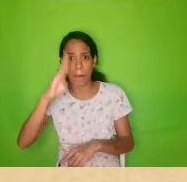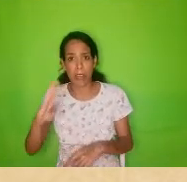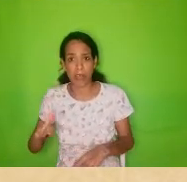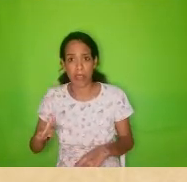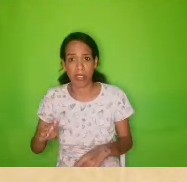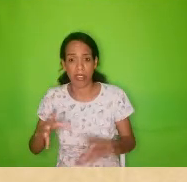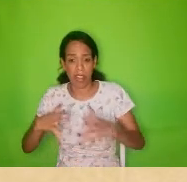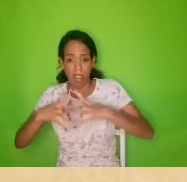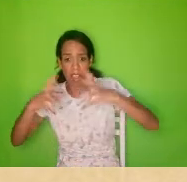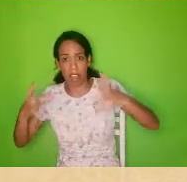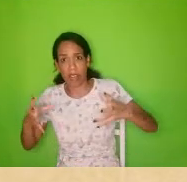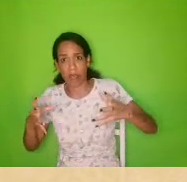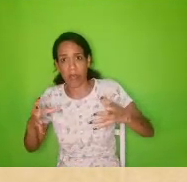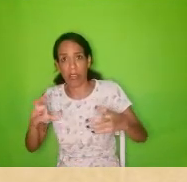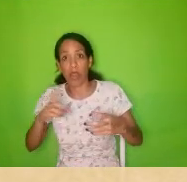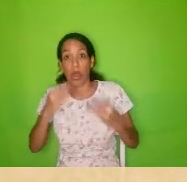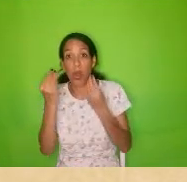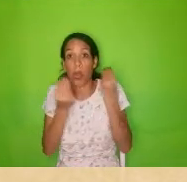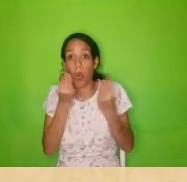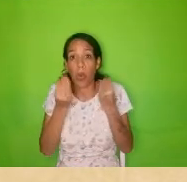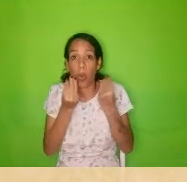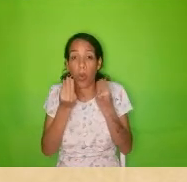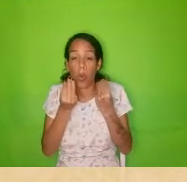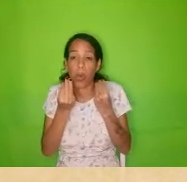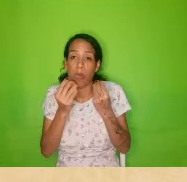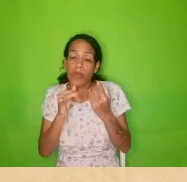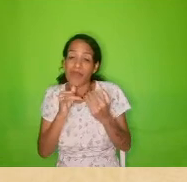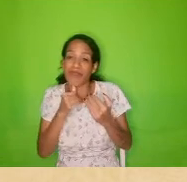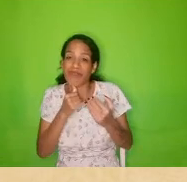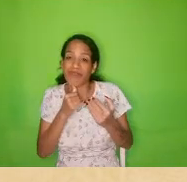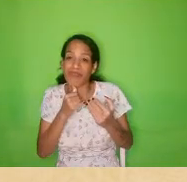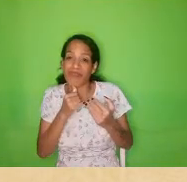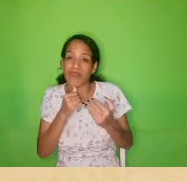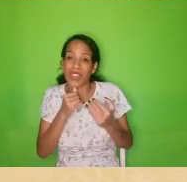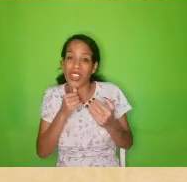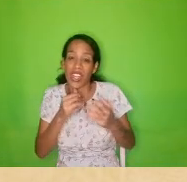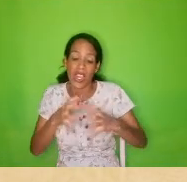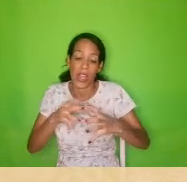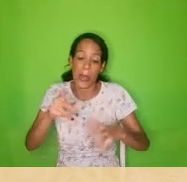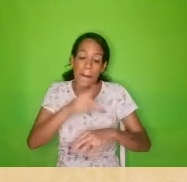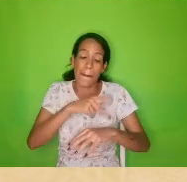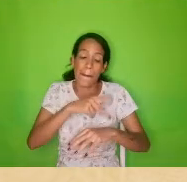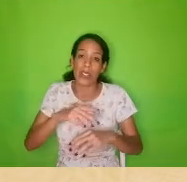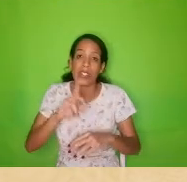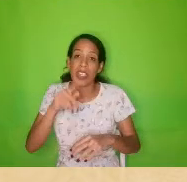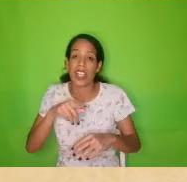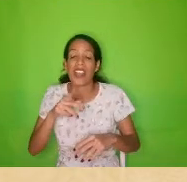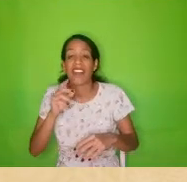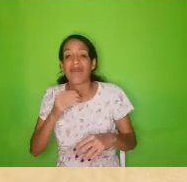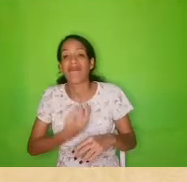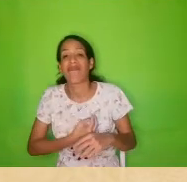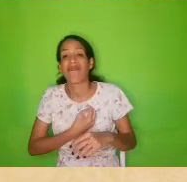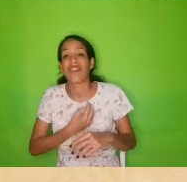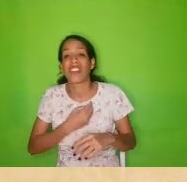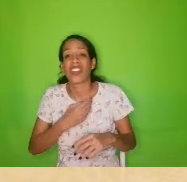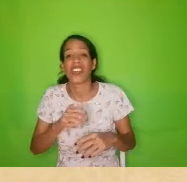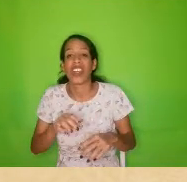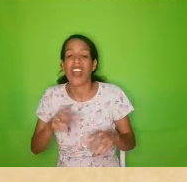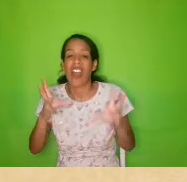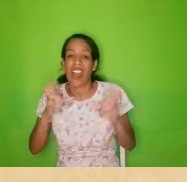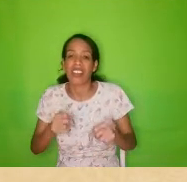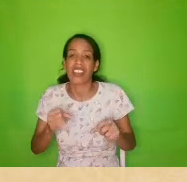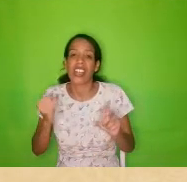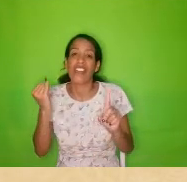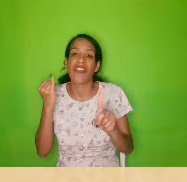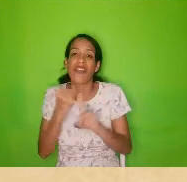exemplos anacrônicos, como, infelizmente, a sociedade brasileira é conivente com o quê? Com o feminicídio. A sociedade brasileira